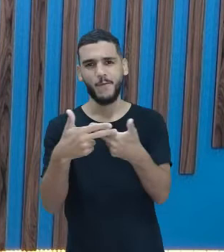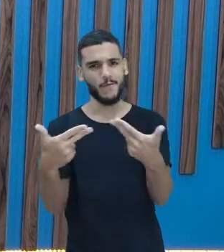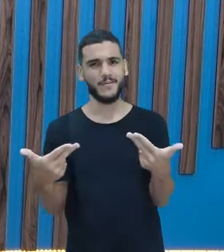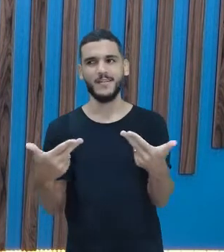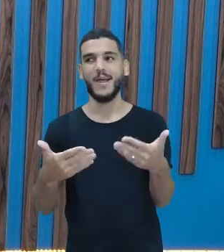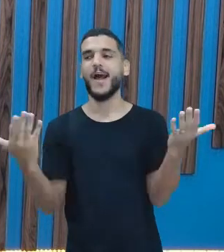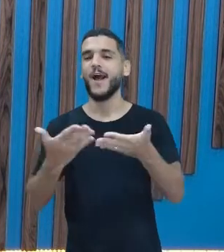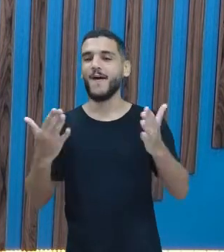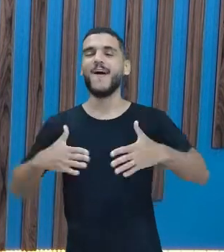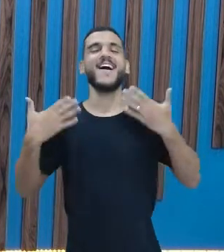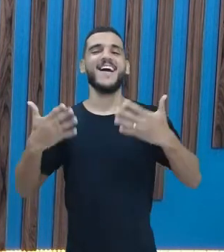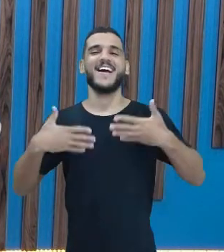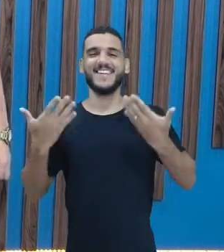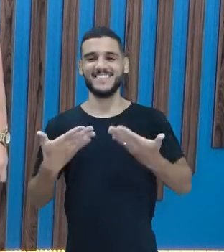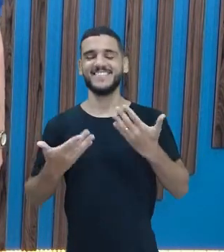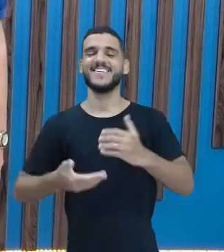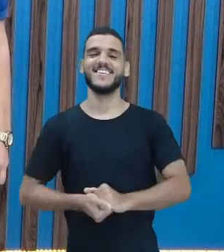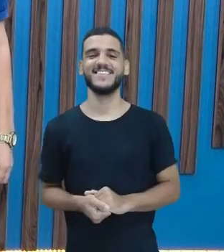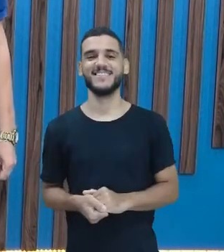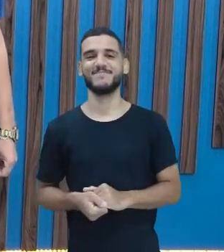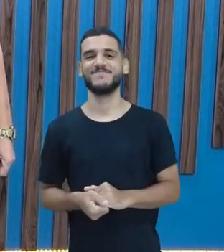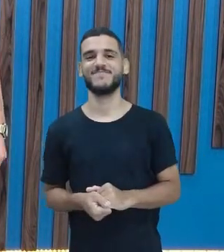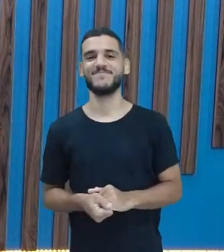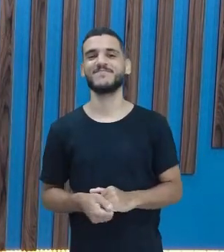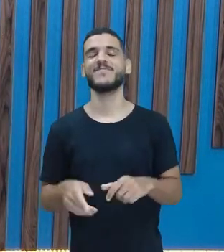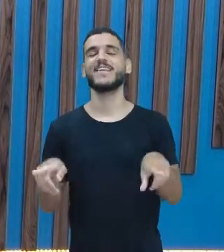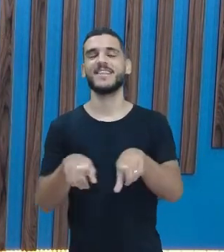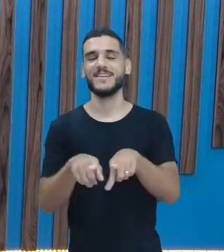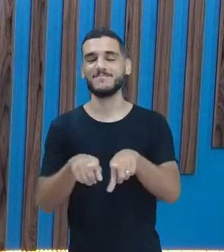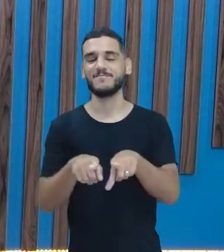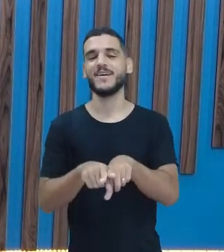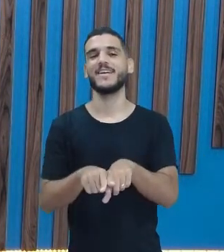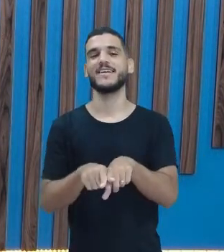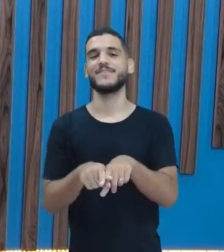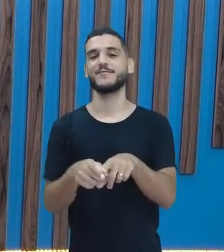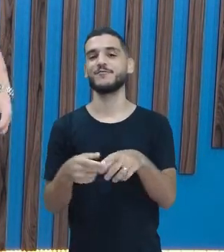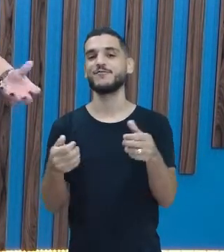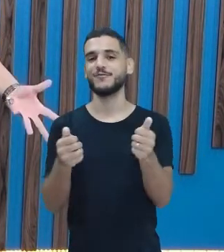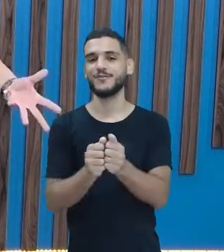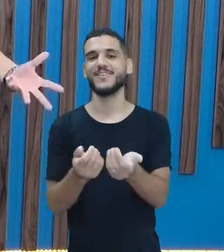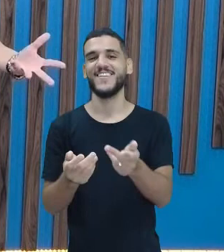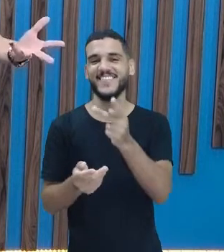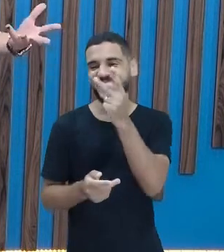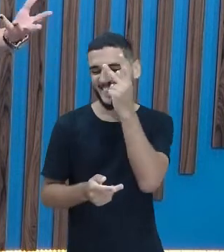mais animada. E temos aqui conosco também